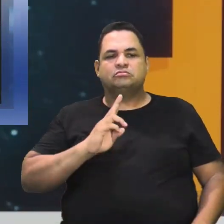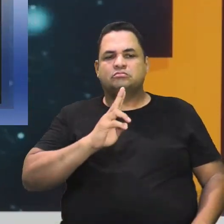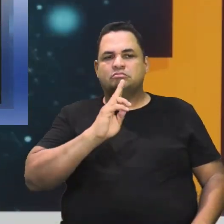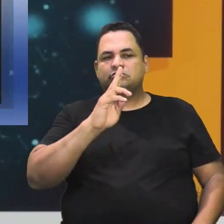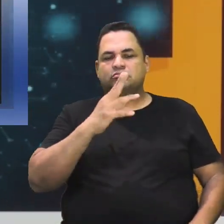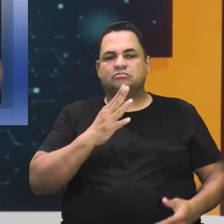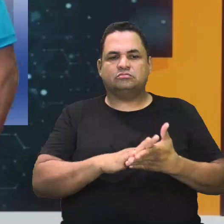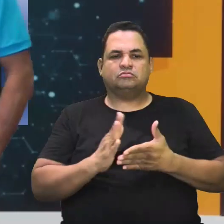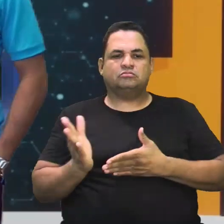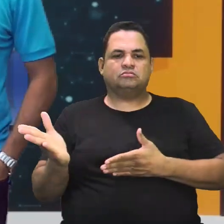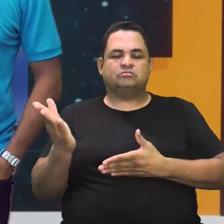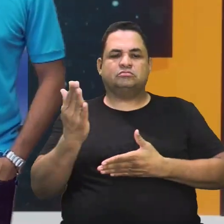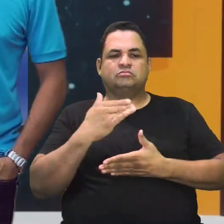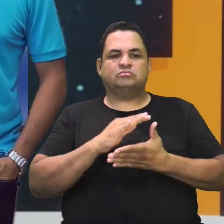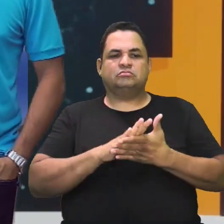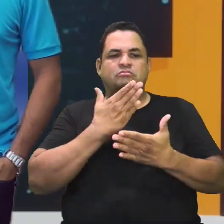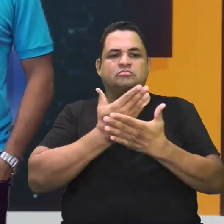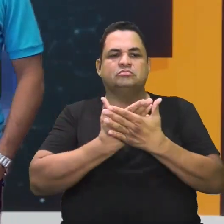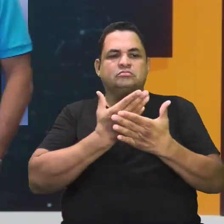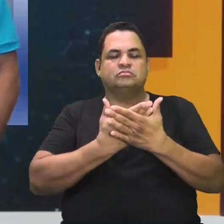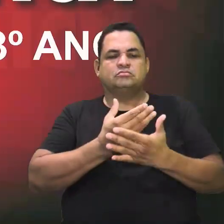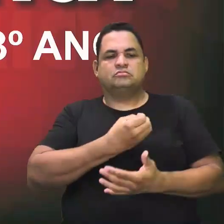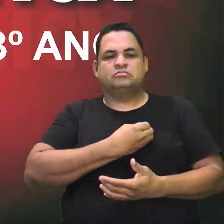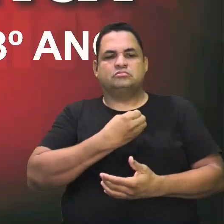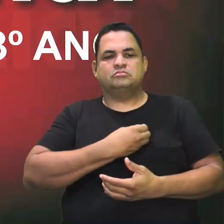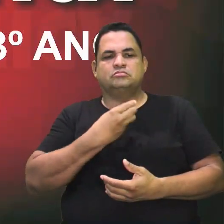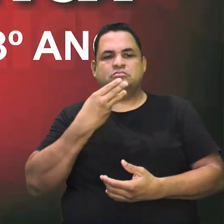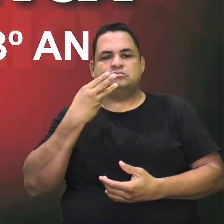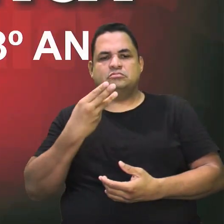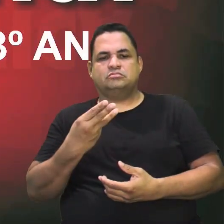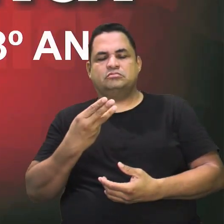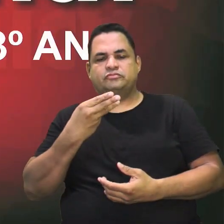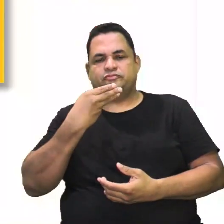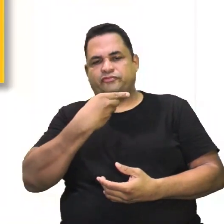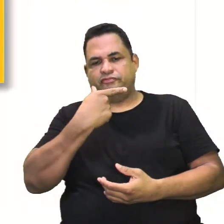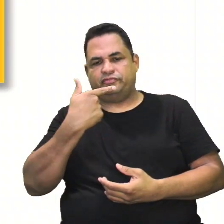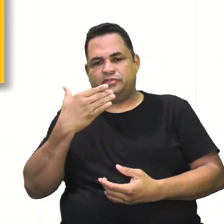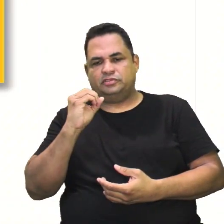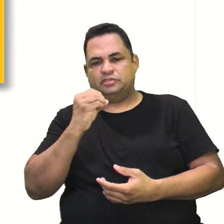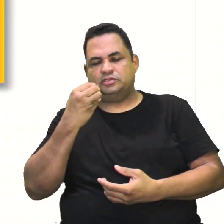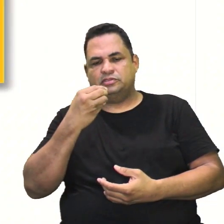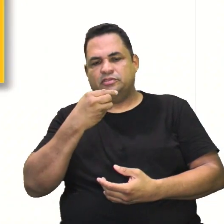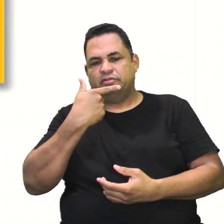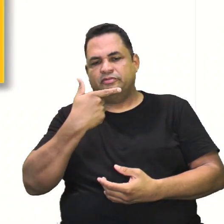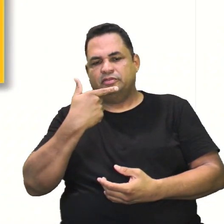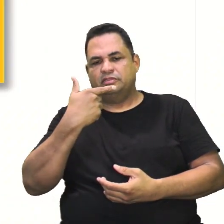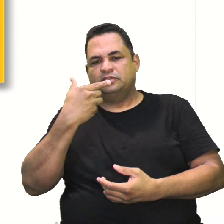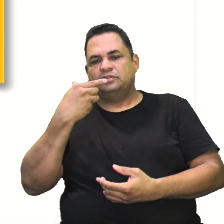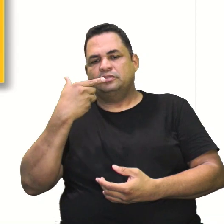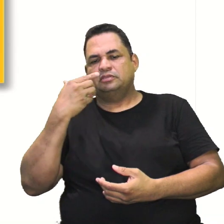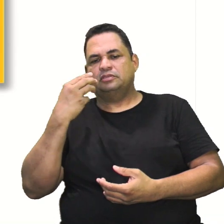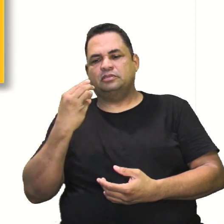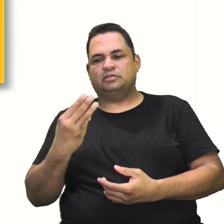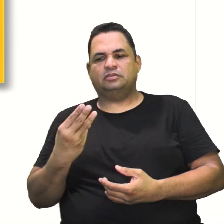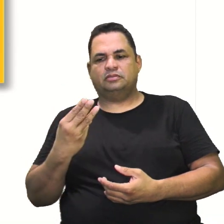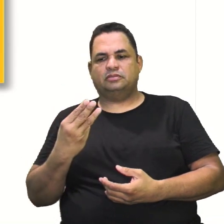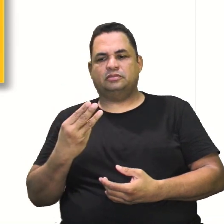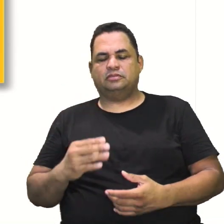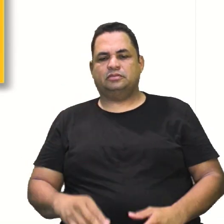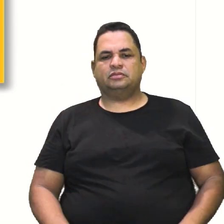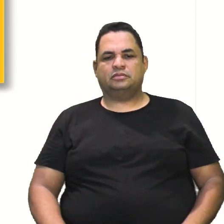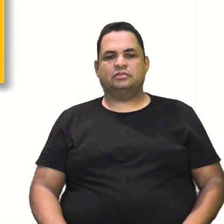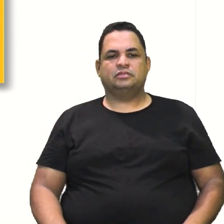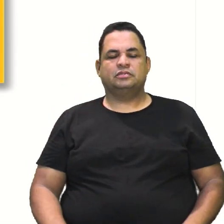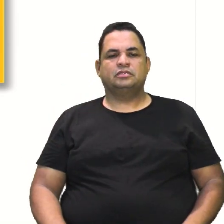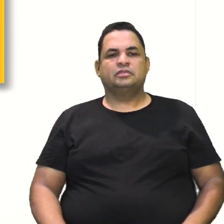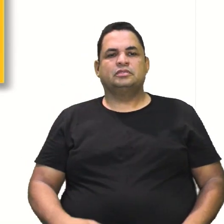sempre. Então vamos que vamos, aula de número 23, né? A gente começa assim, geometria analítica ainda no